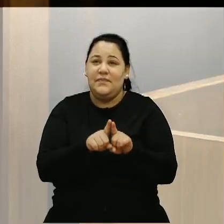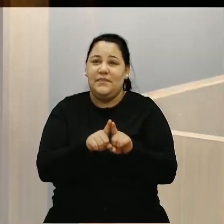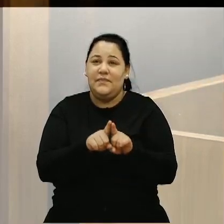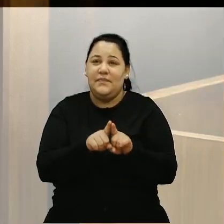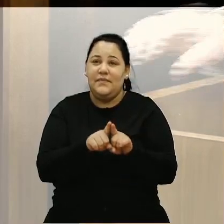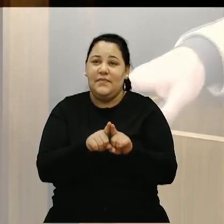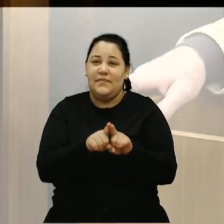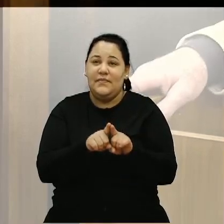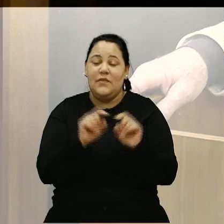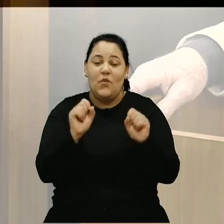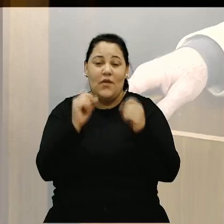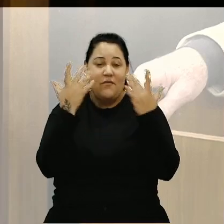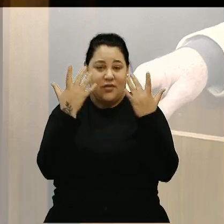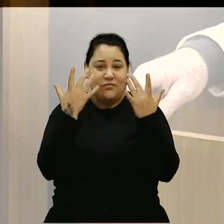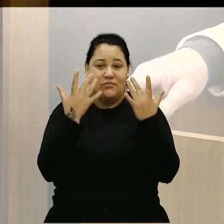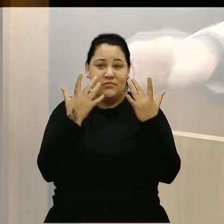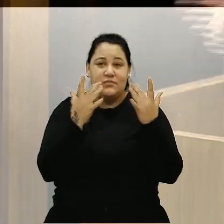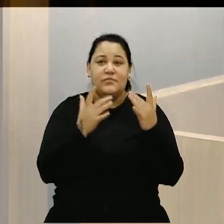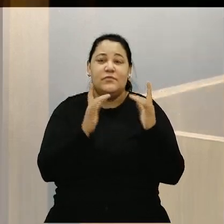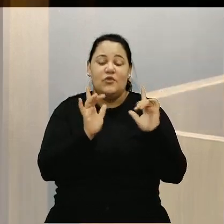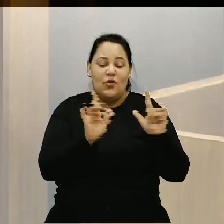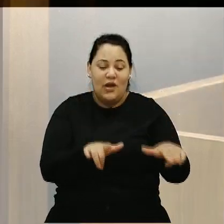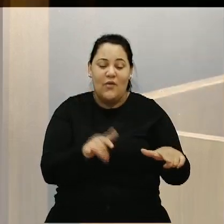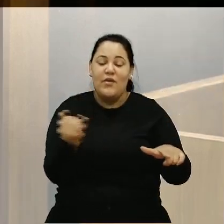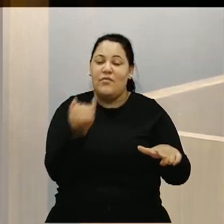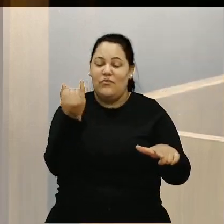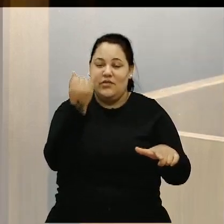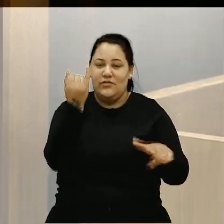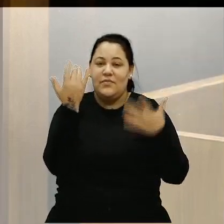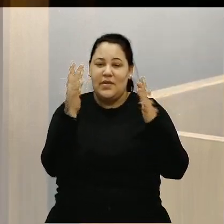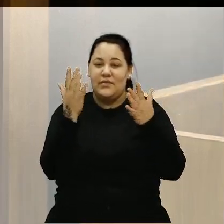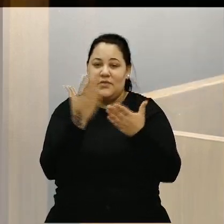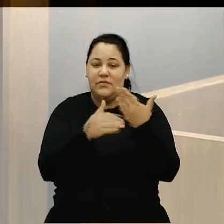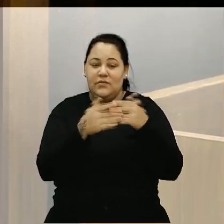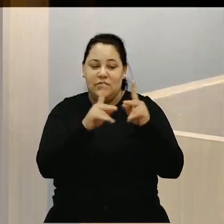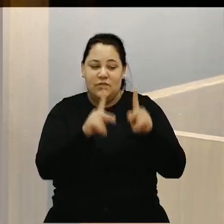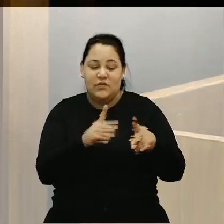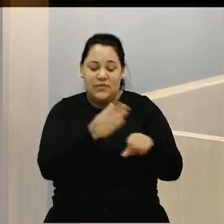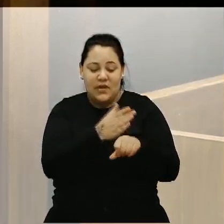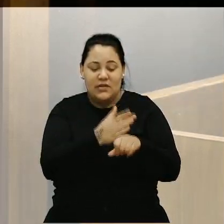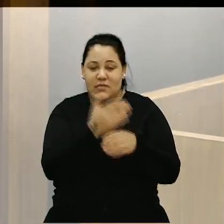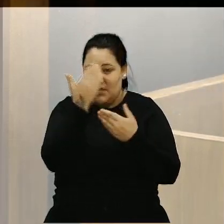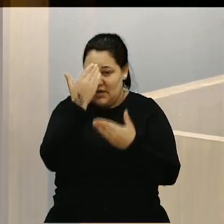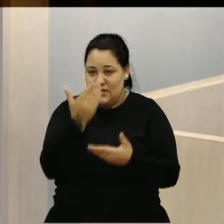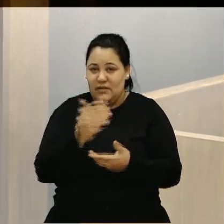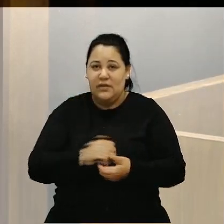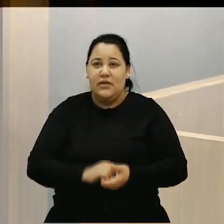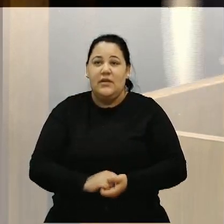um local importantíssimo, e parabéns a todos os envolvidos. Era isso, meu muito obrigado.